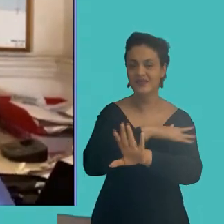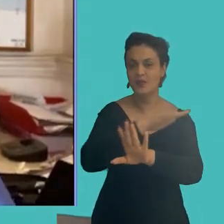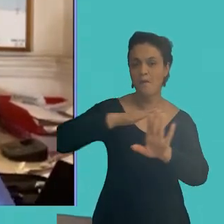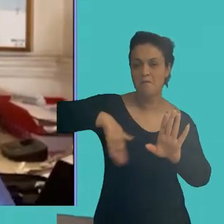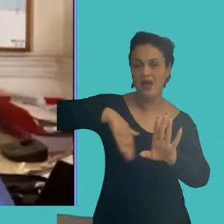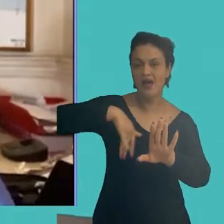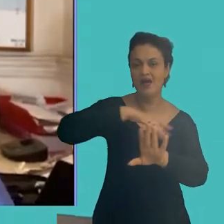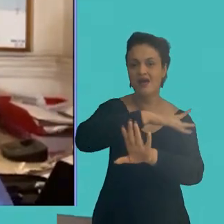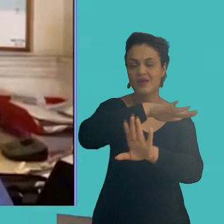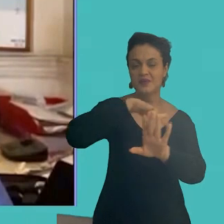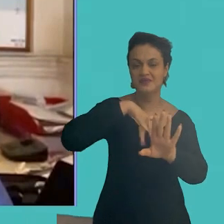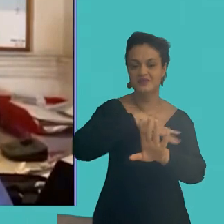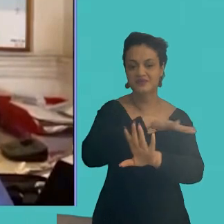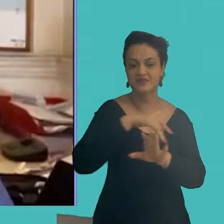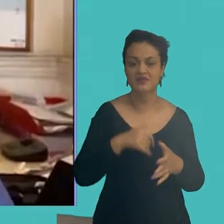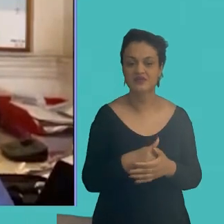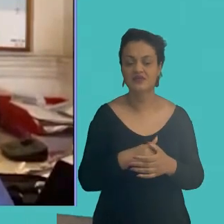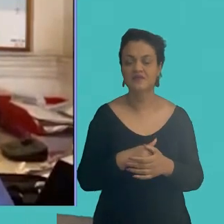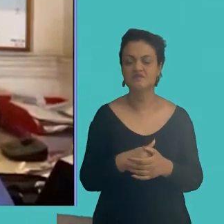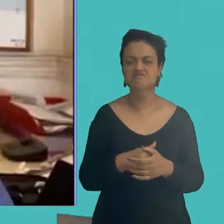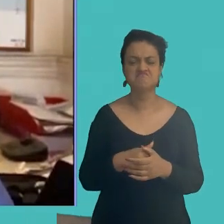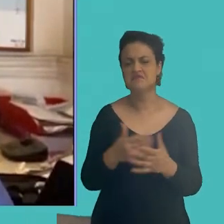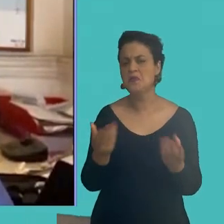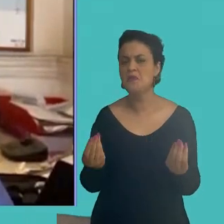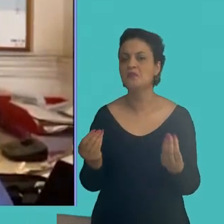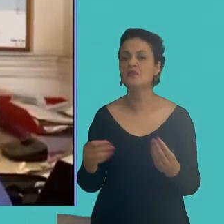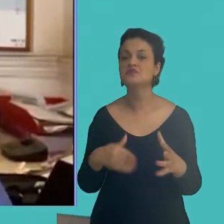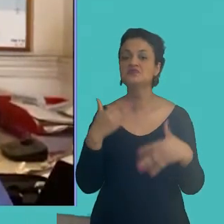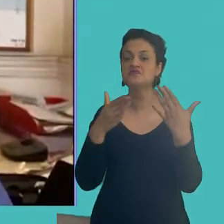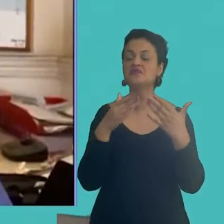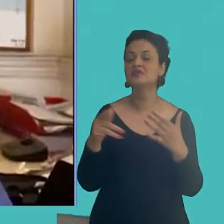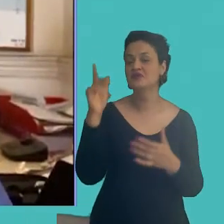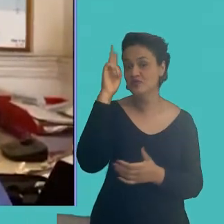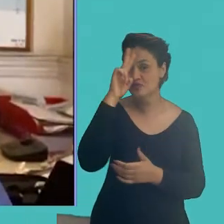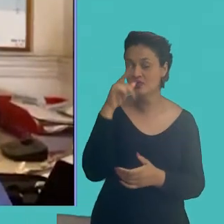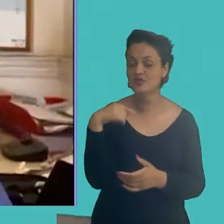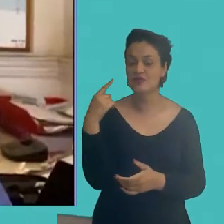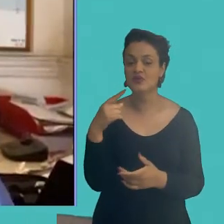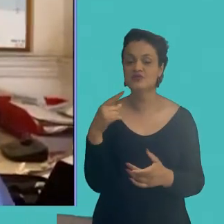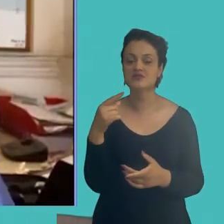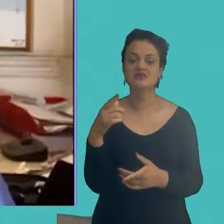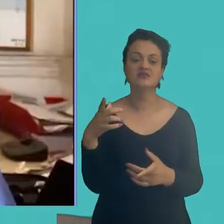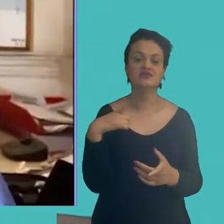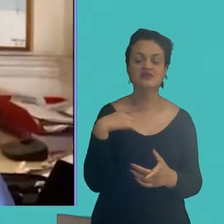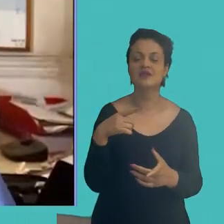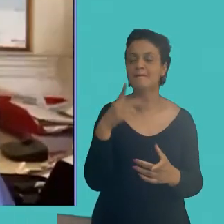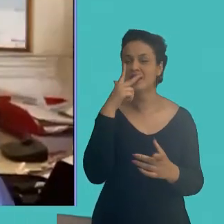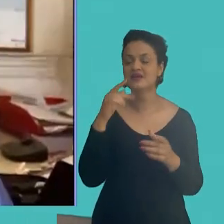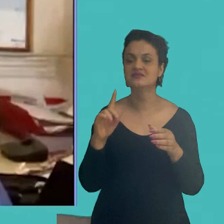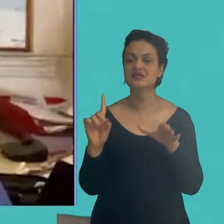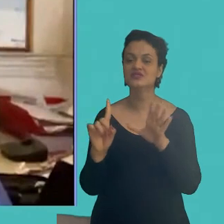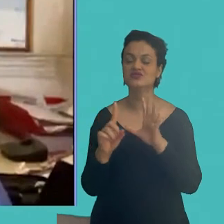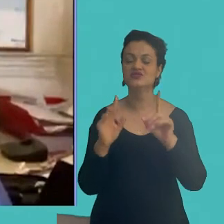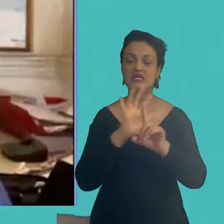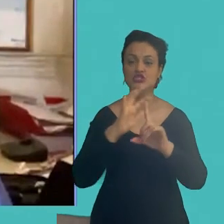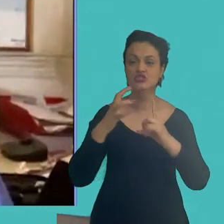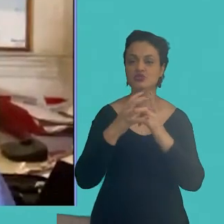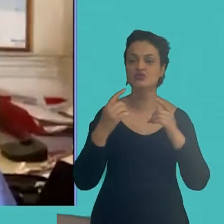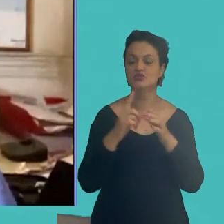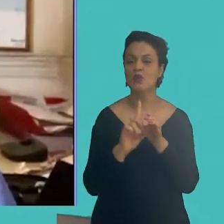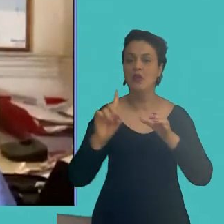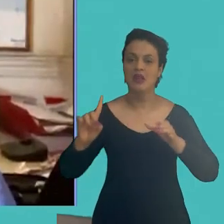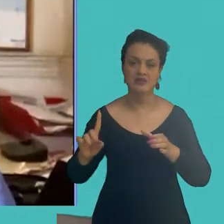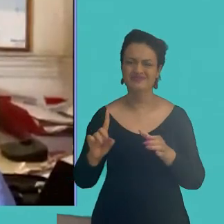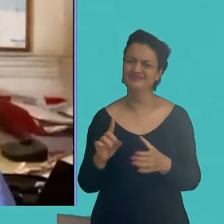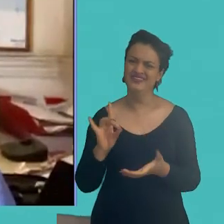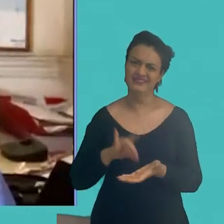nosso desenvolvimento histórico nos colocaram numa posição razoavelmente isolada, mas isso é uma ilusão, a gente imaginar